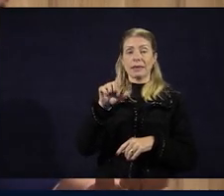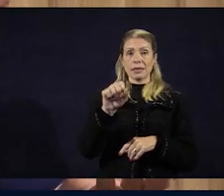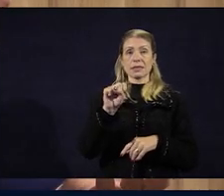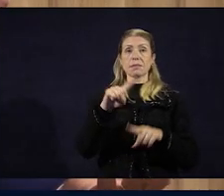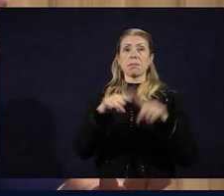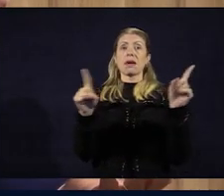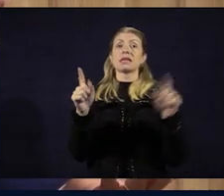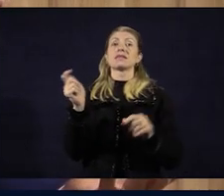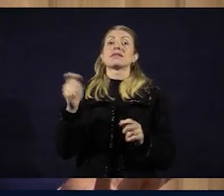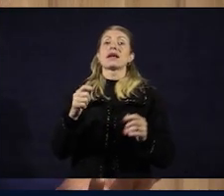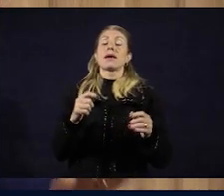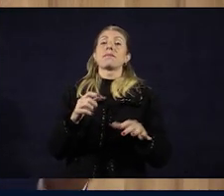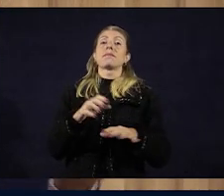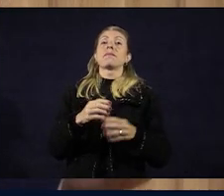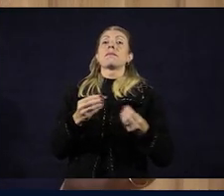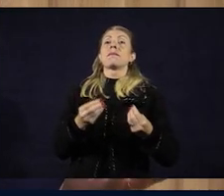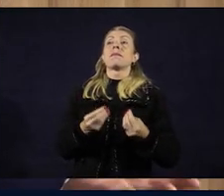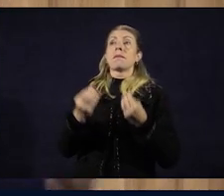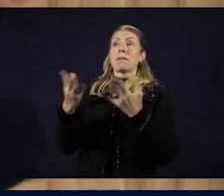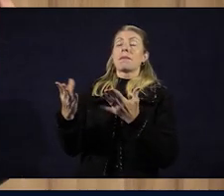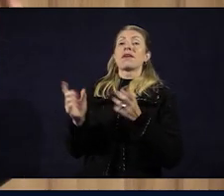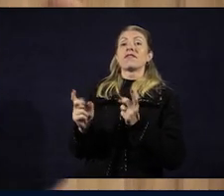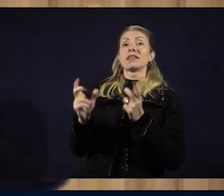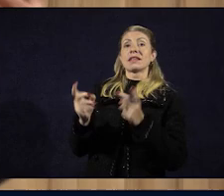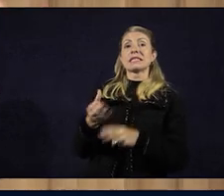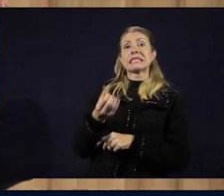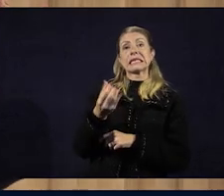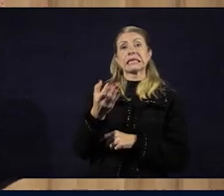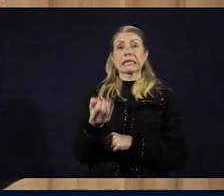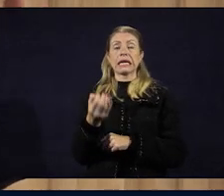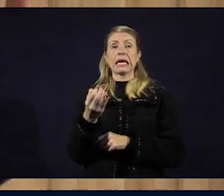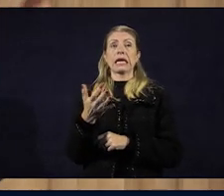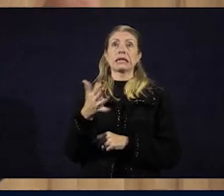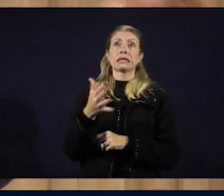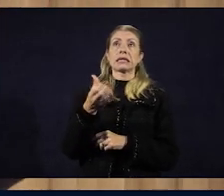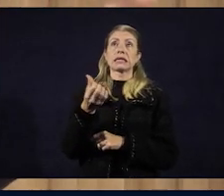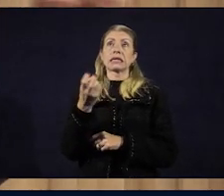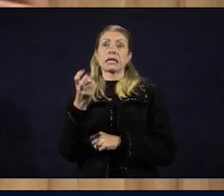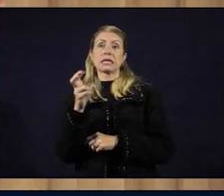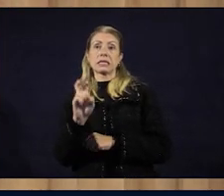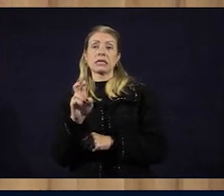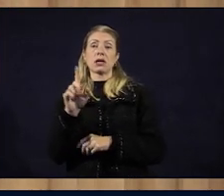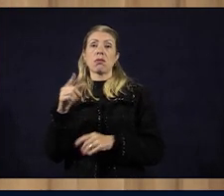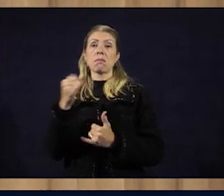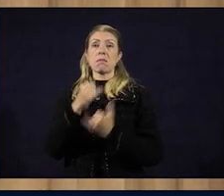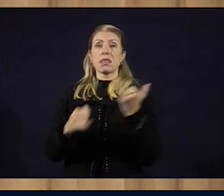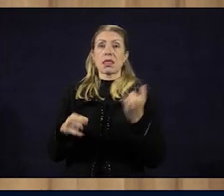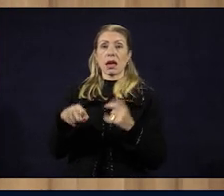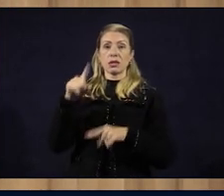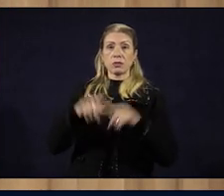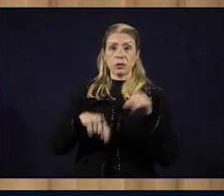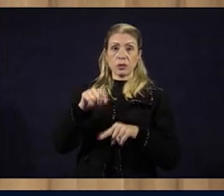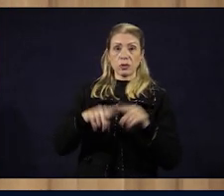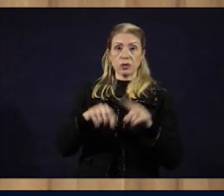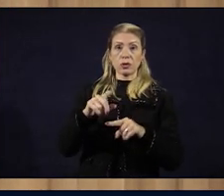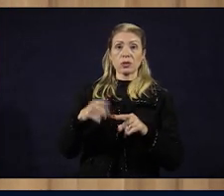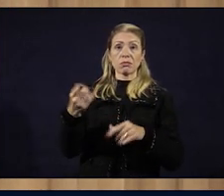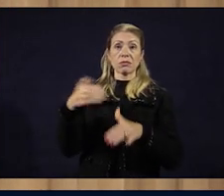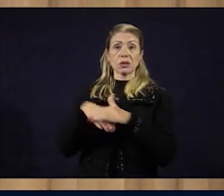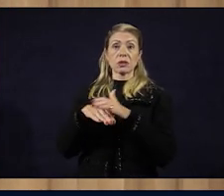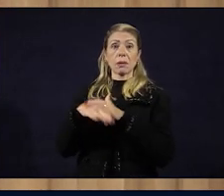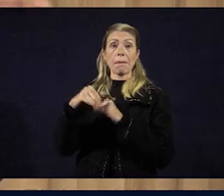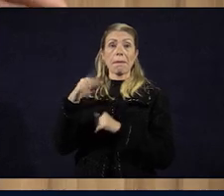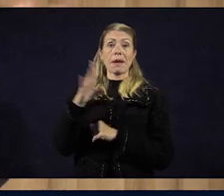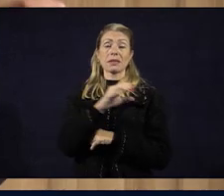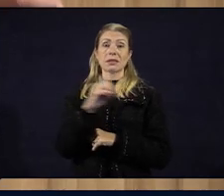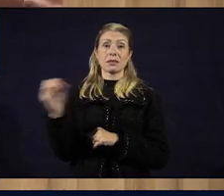60, 65, um consumo interno muito grande. O Brasil, apesar de ter uma produção que é a metade desse valor, 250, está exportando mais de 100.